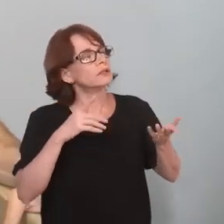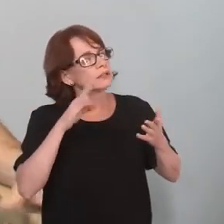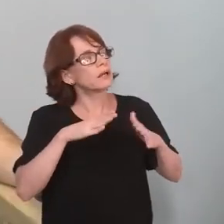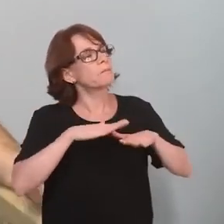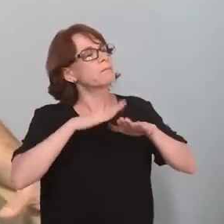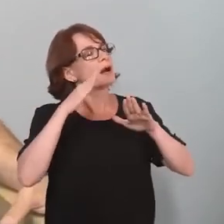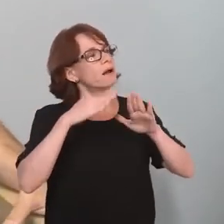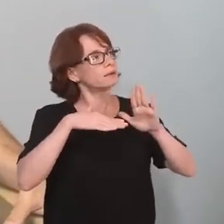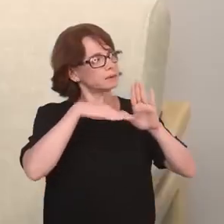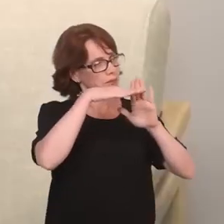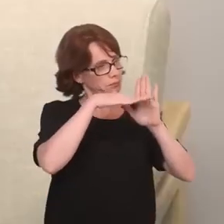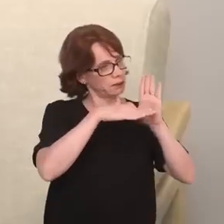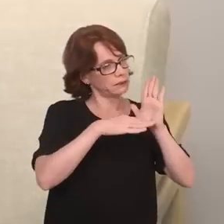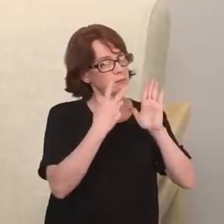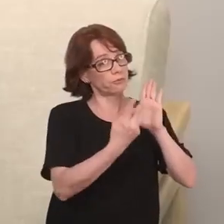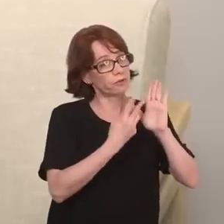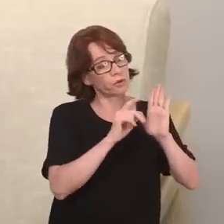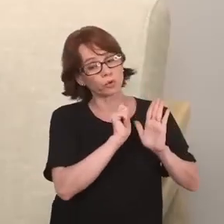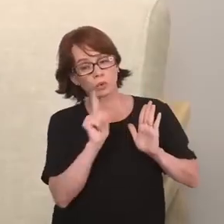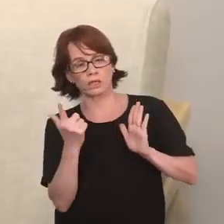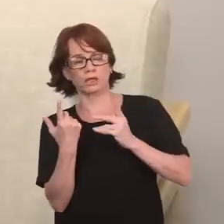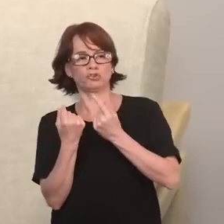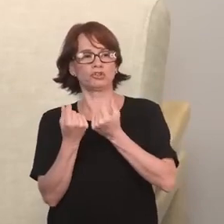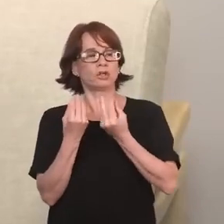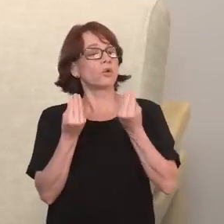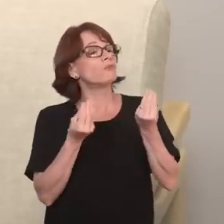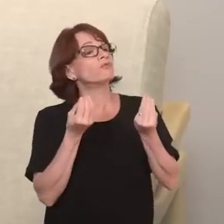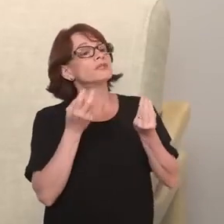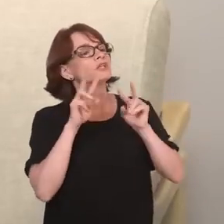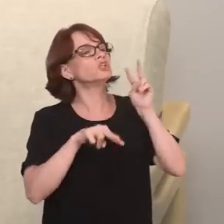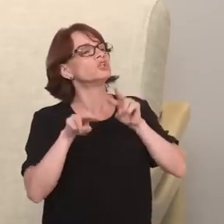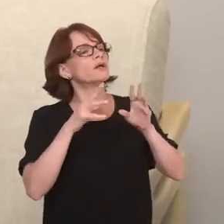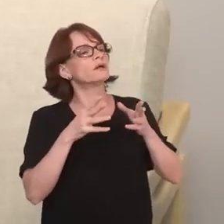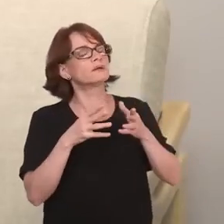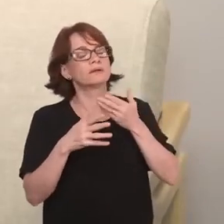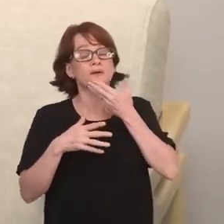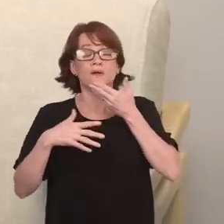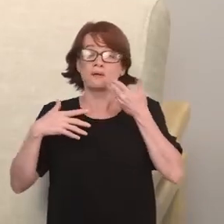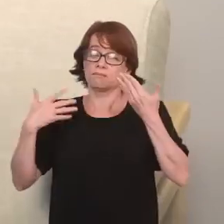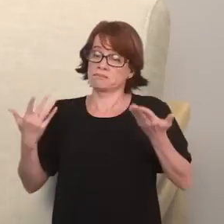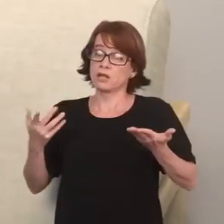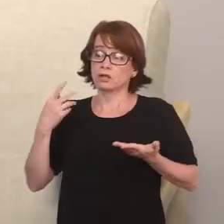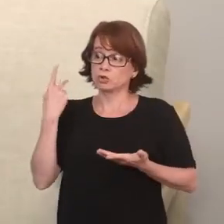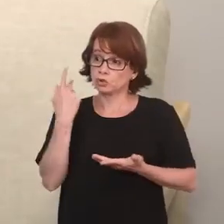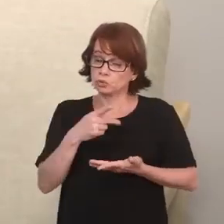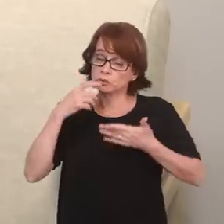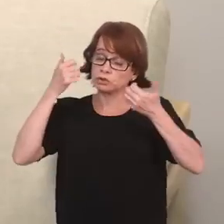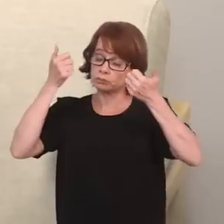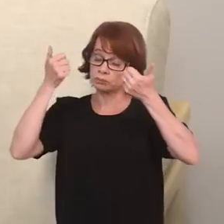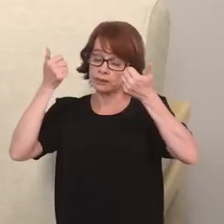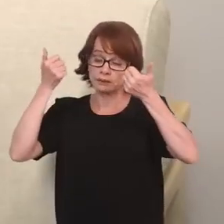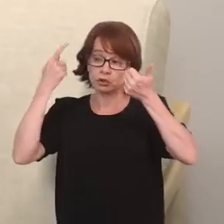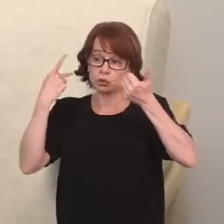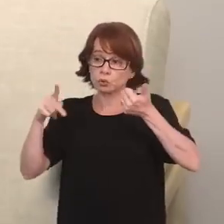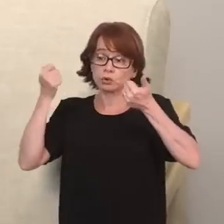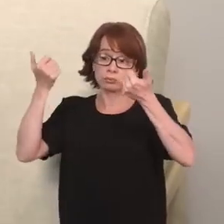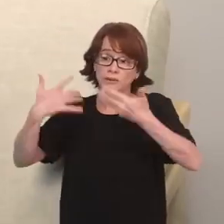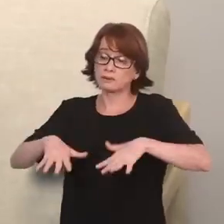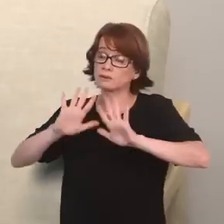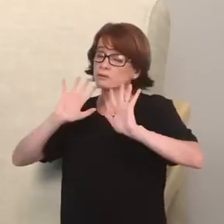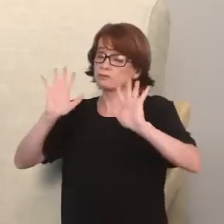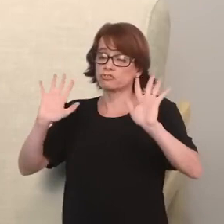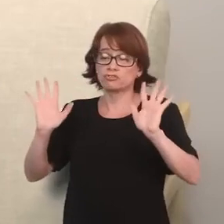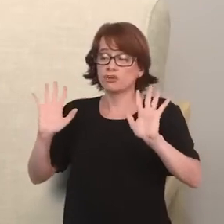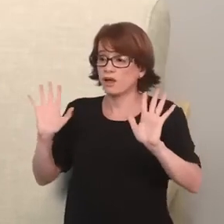princípios e valores. Como é que você vê isso? Bom, a sua explicação já diz tudo, né? Porque nós temos uma pauta